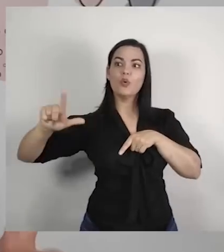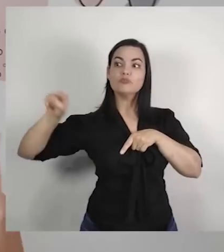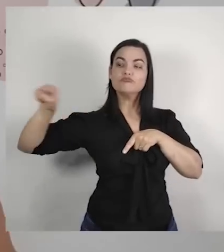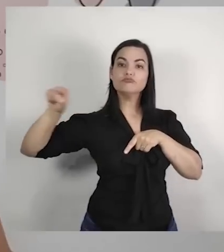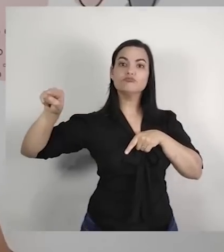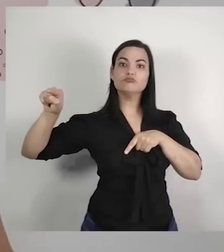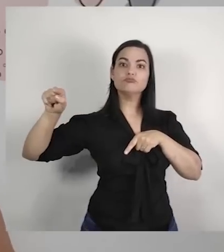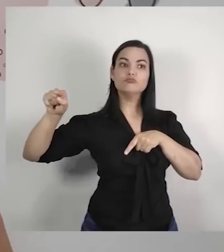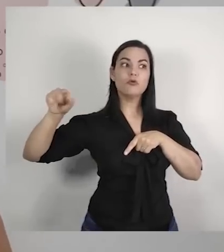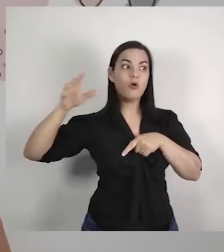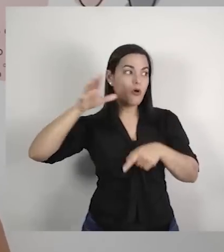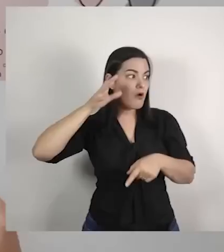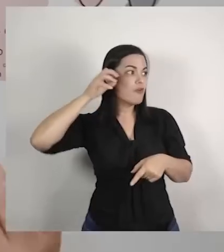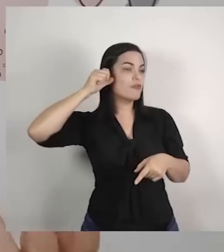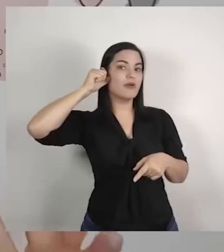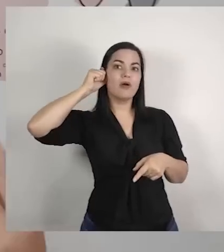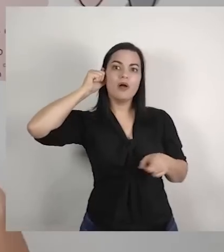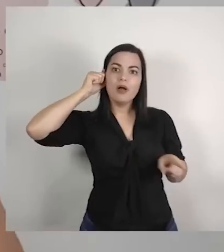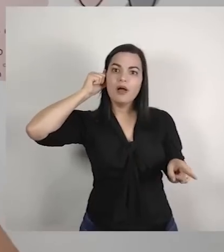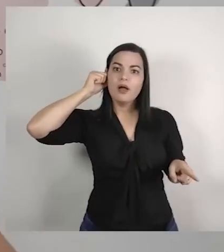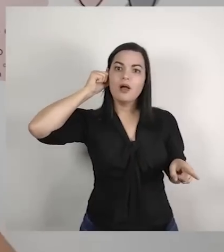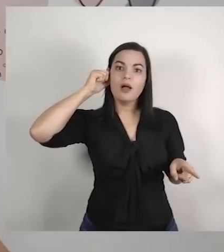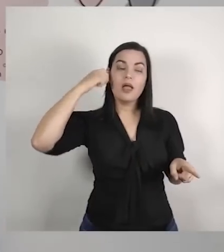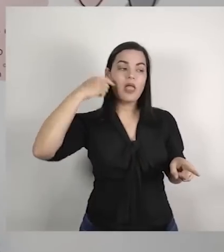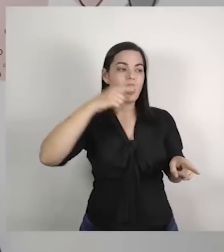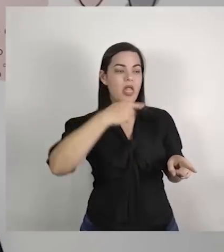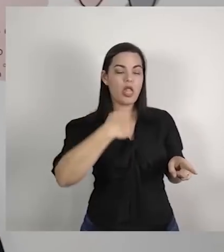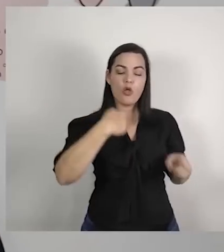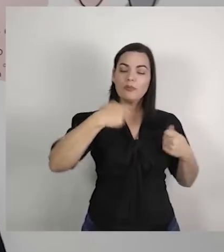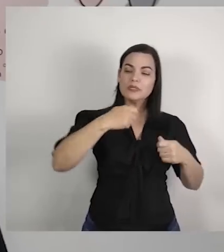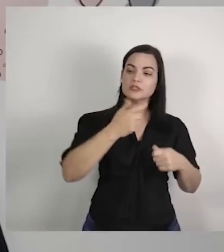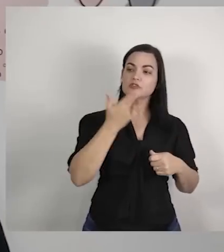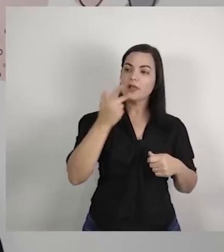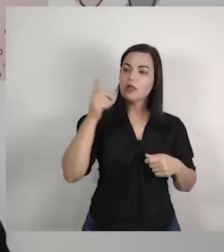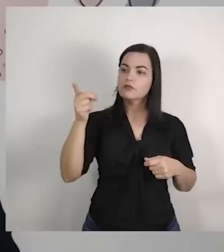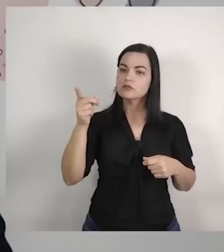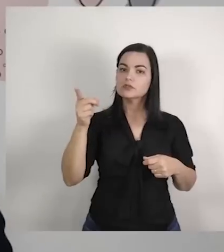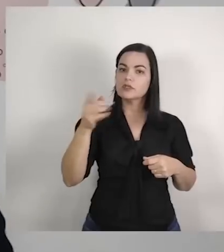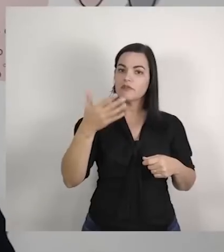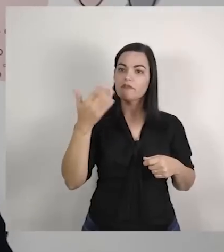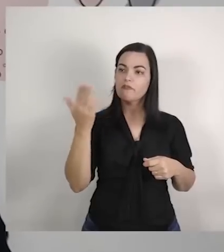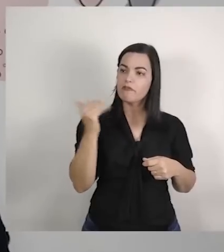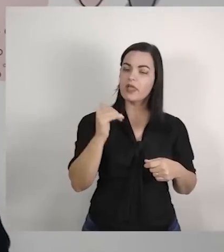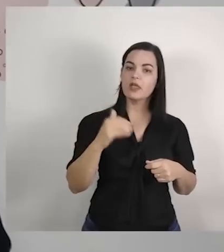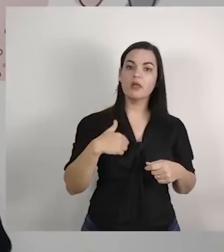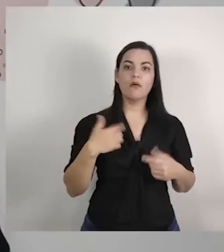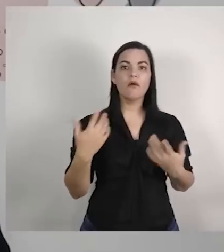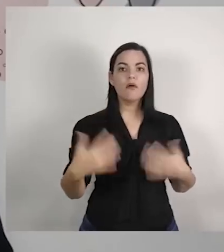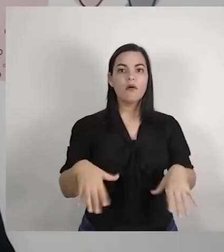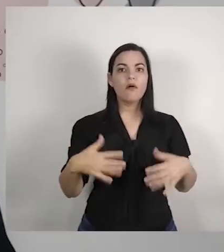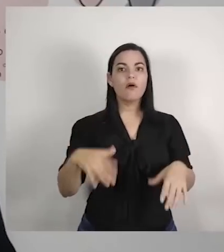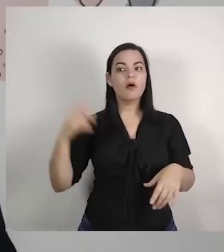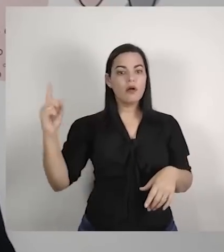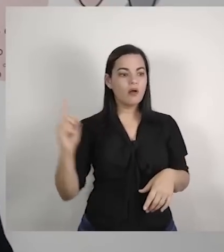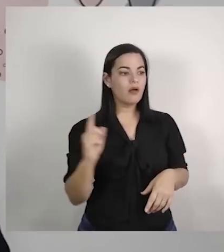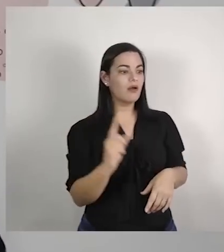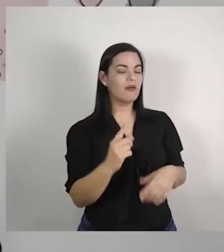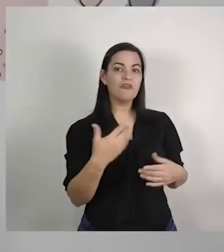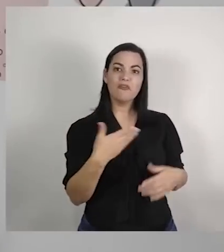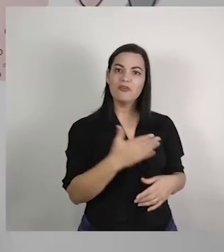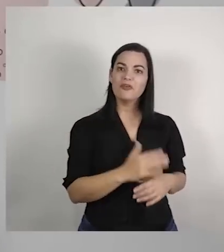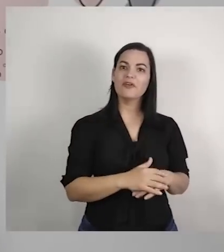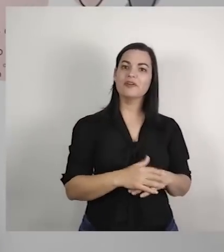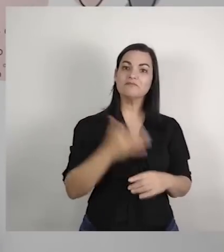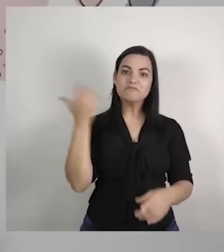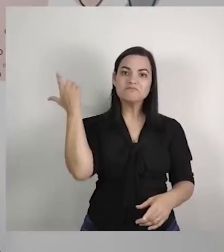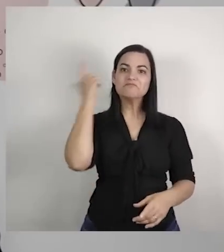o Watson ouviu: preciso falar com você, vem até aqui. Estava descoberta a